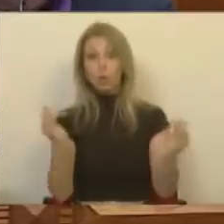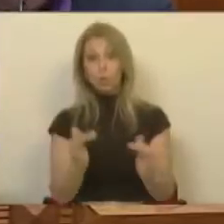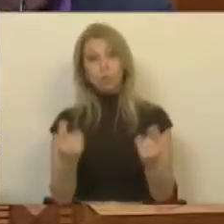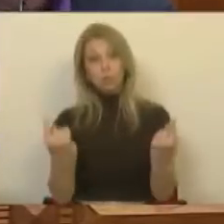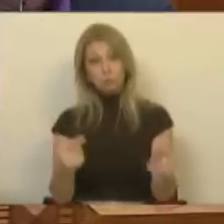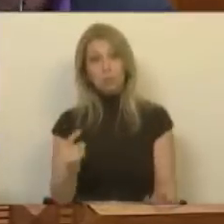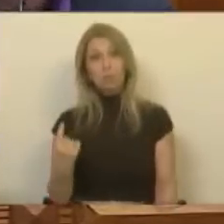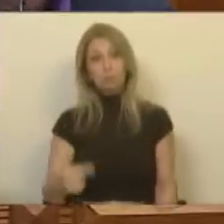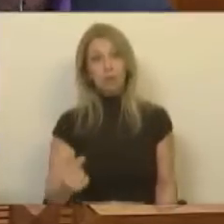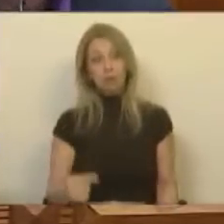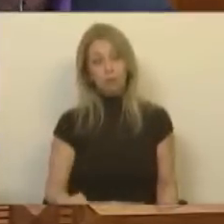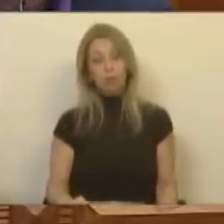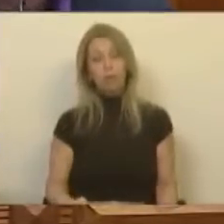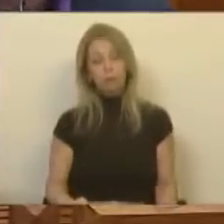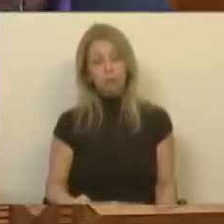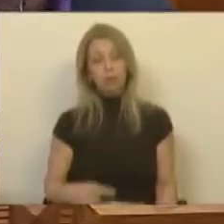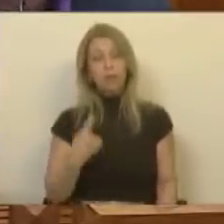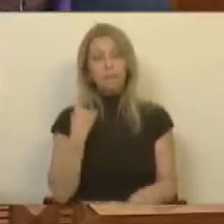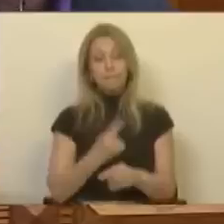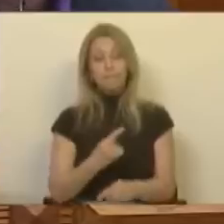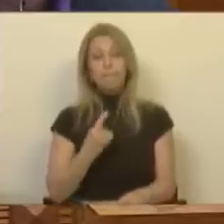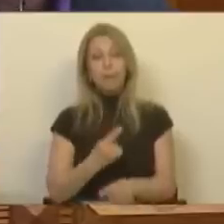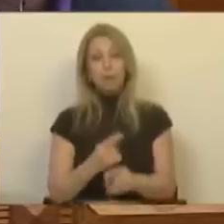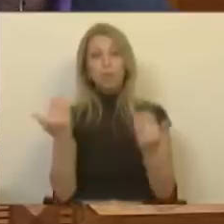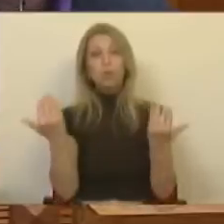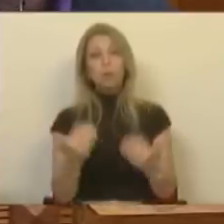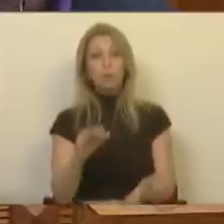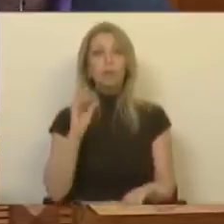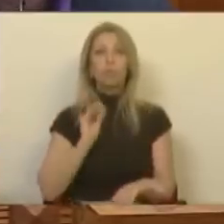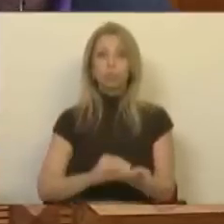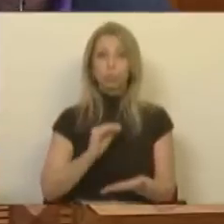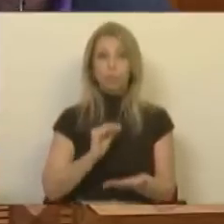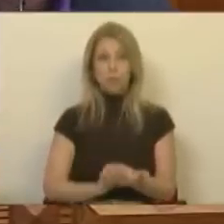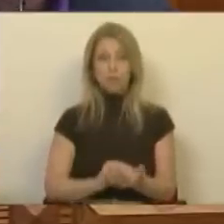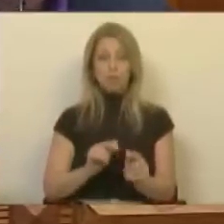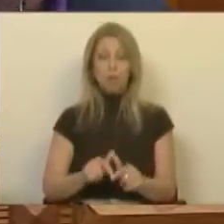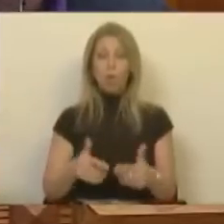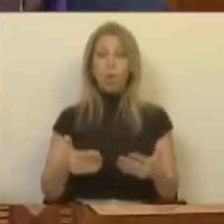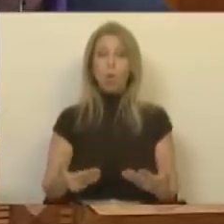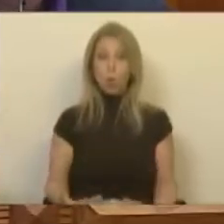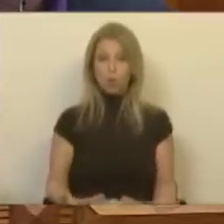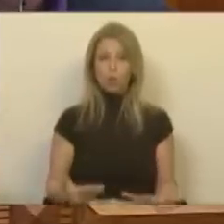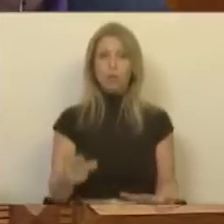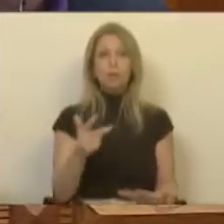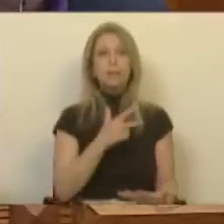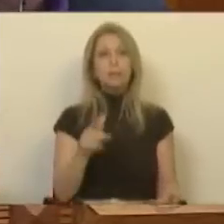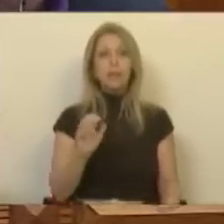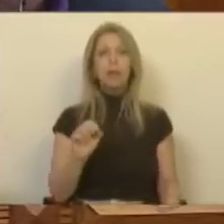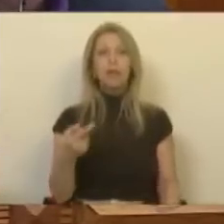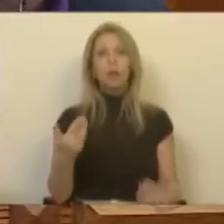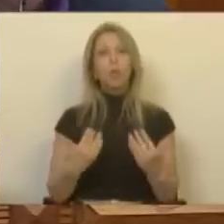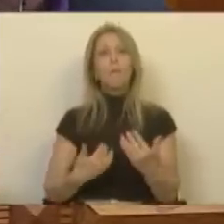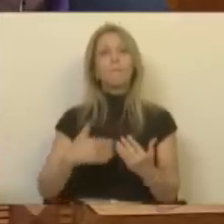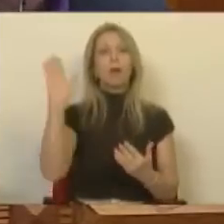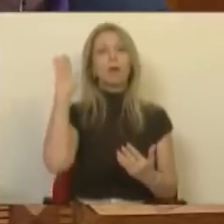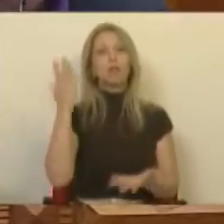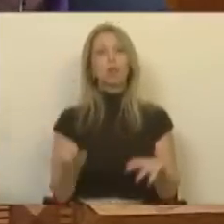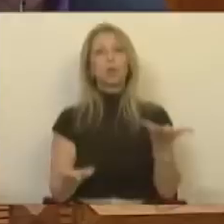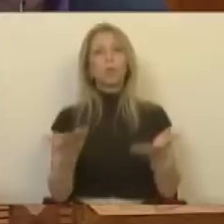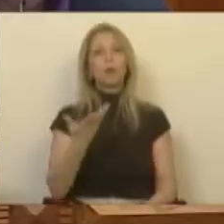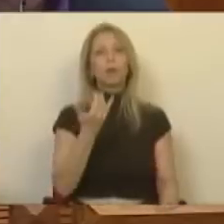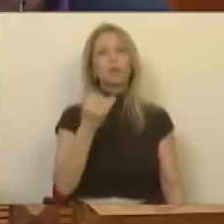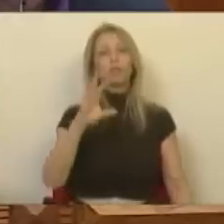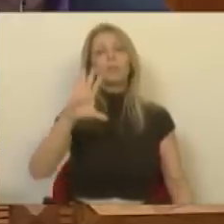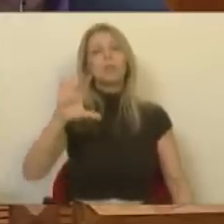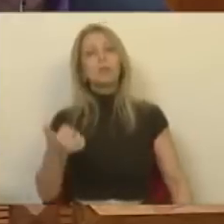existido tem sido apesar de linear de pobreza ser hoje mais em 2015